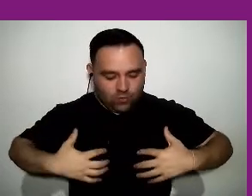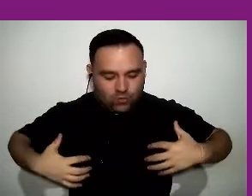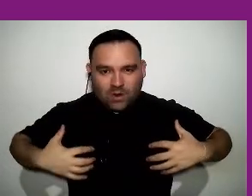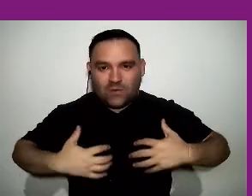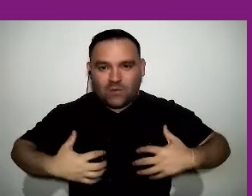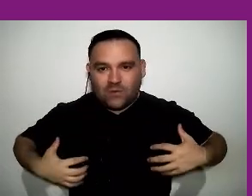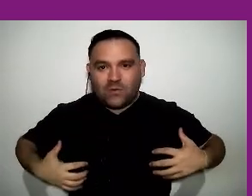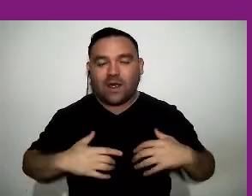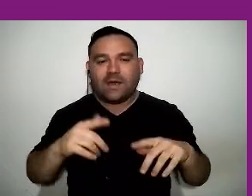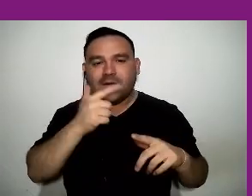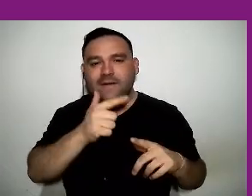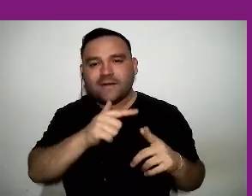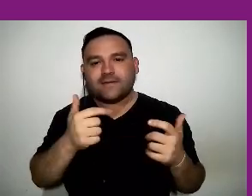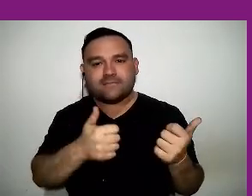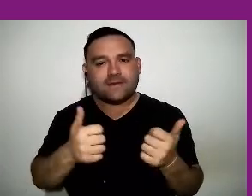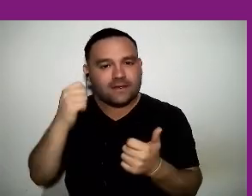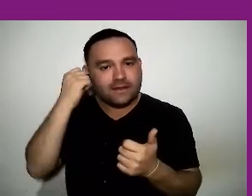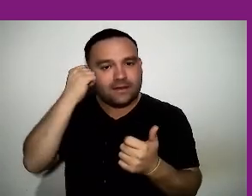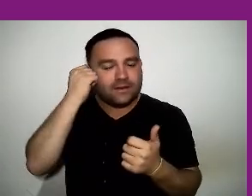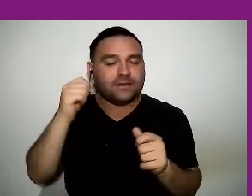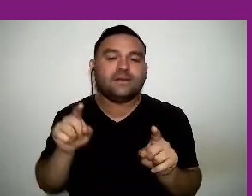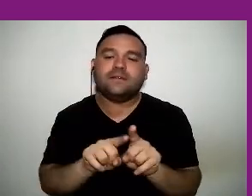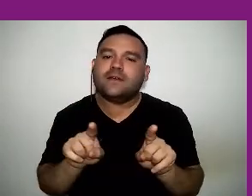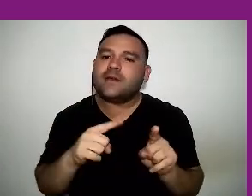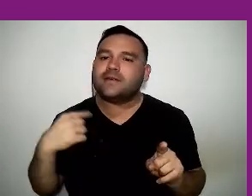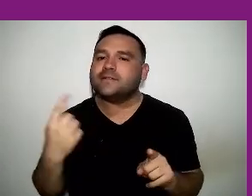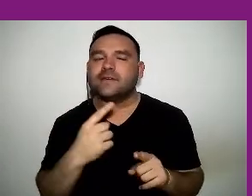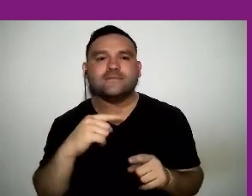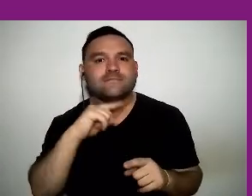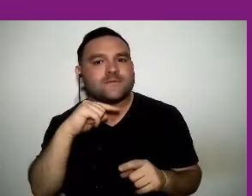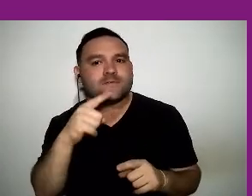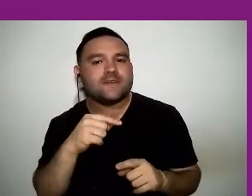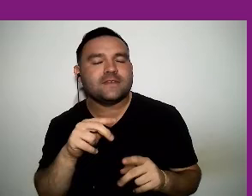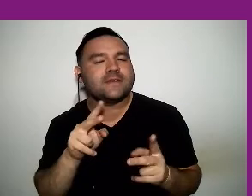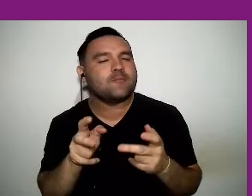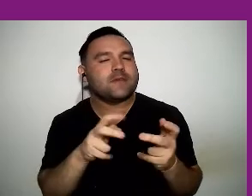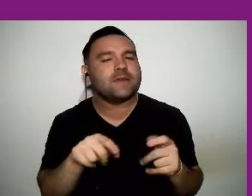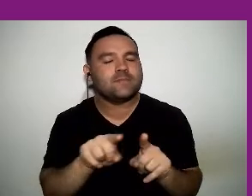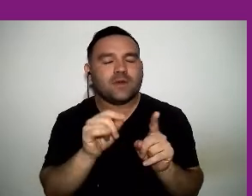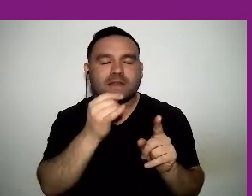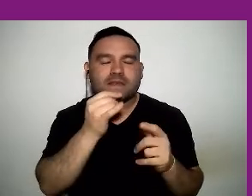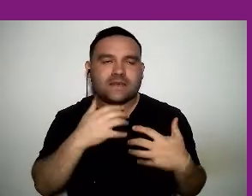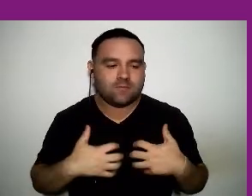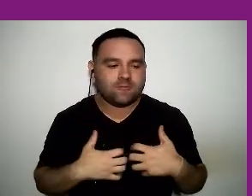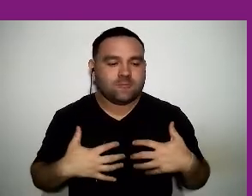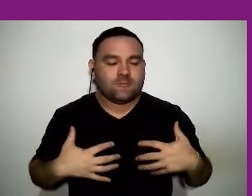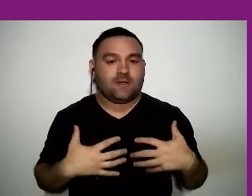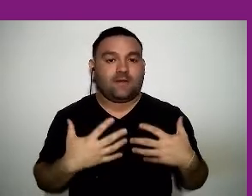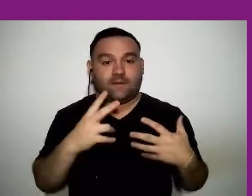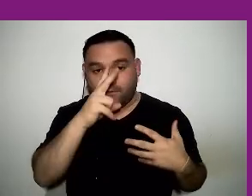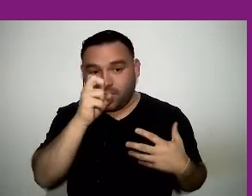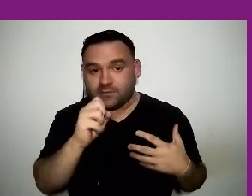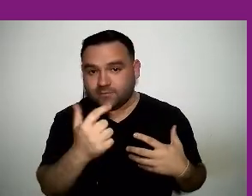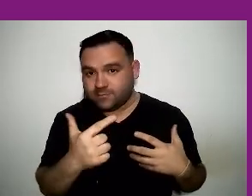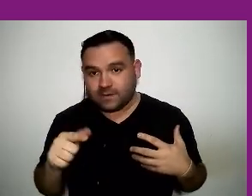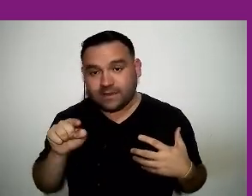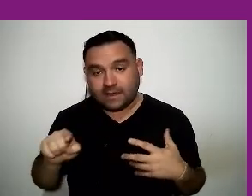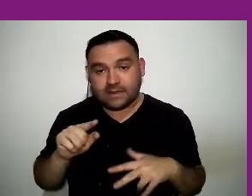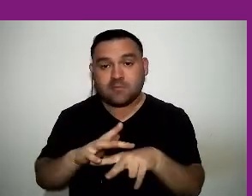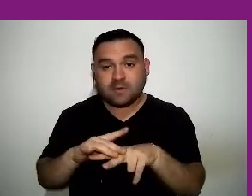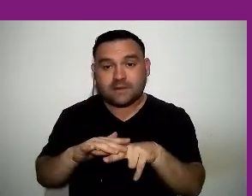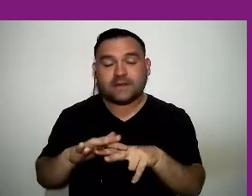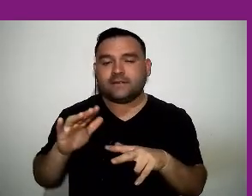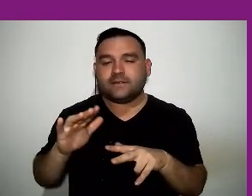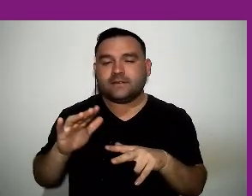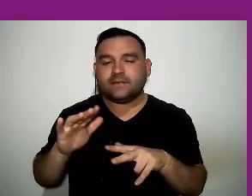bastante condensado, e a gente não conseguiu ver uma hiperdistensão grande. Esse paciente ele